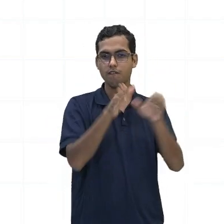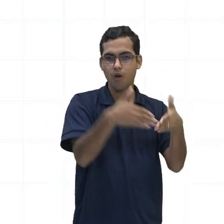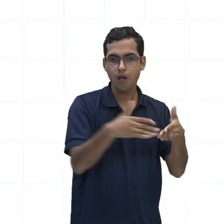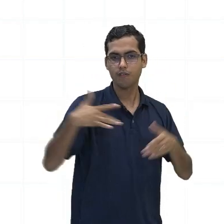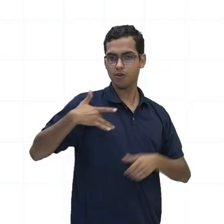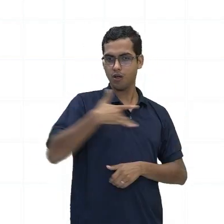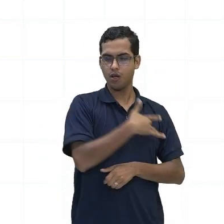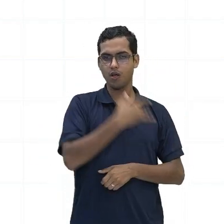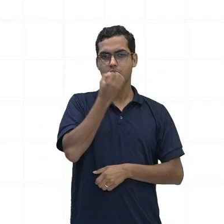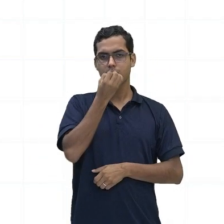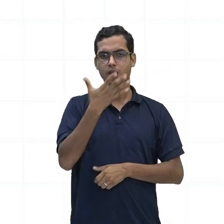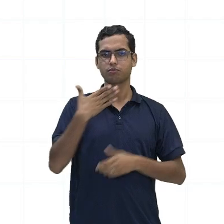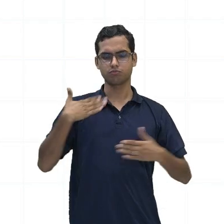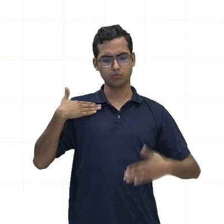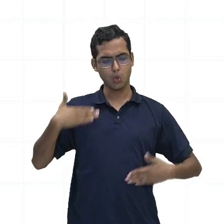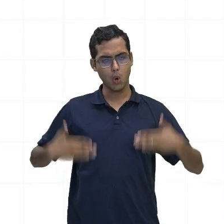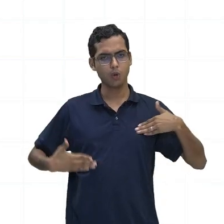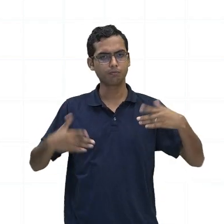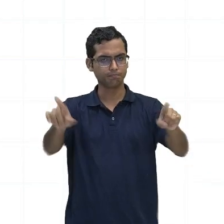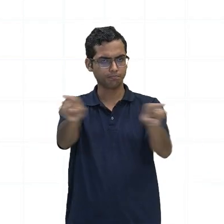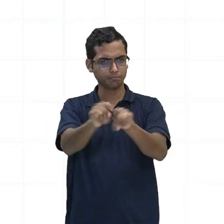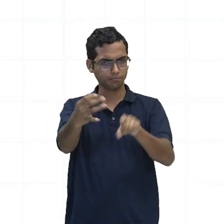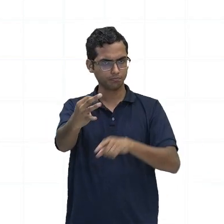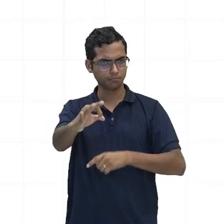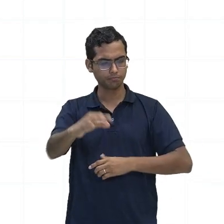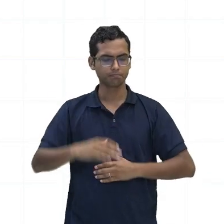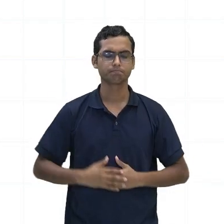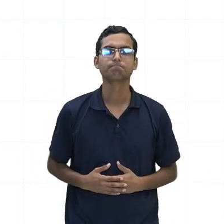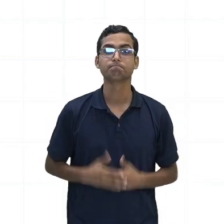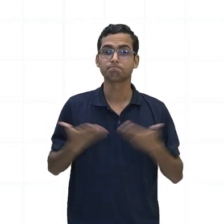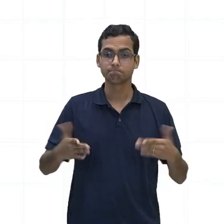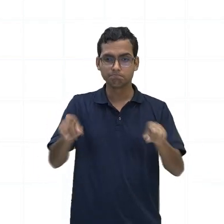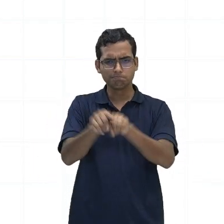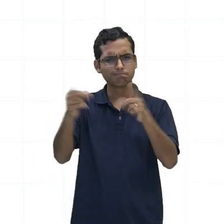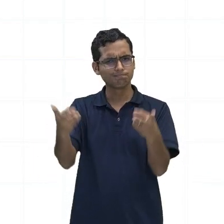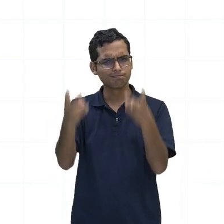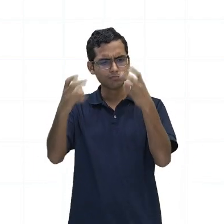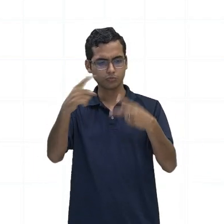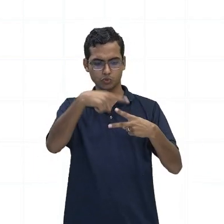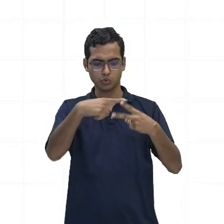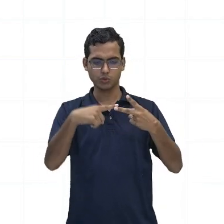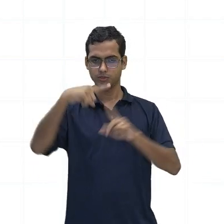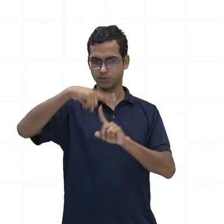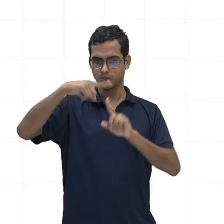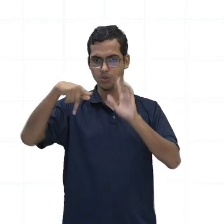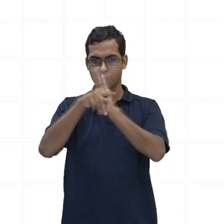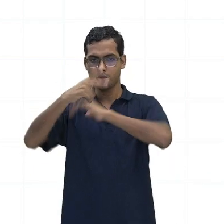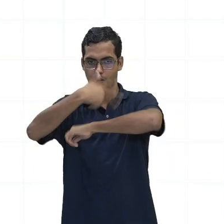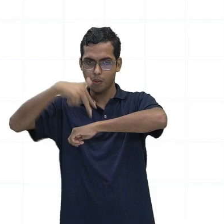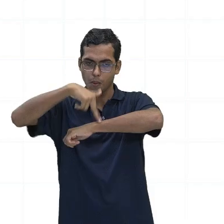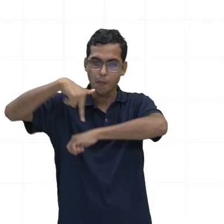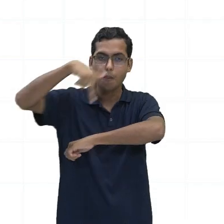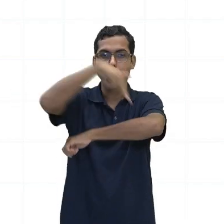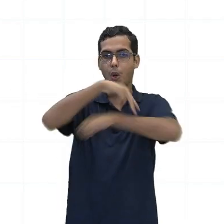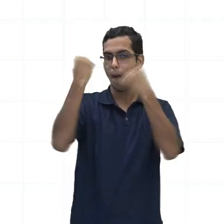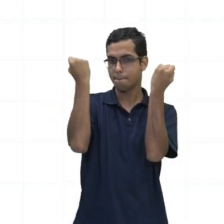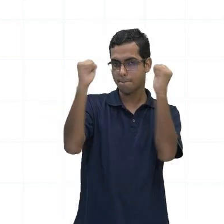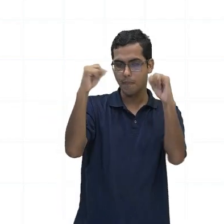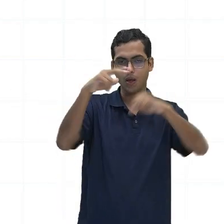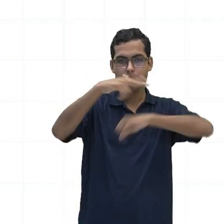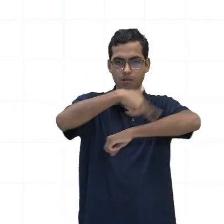bem-estar. Então, nessa definição, já deu para a gente perceber que existem 2 tipos de ginástica. A competitiva, que está